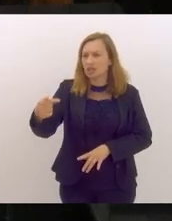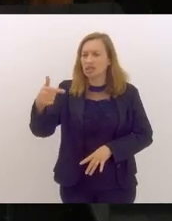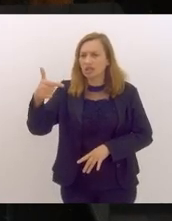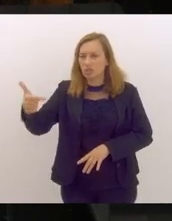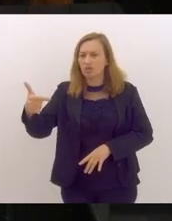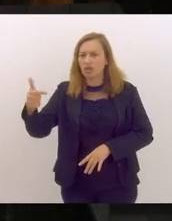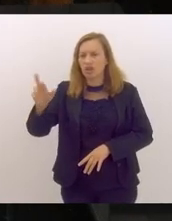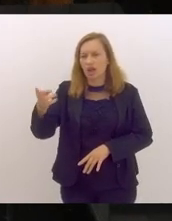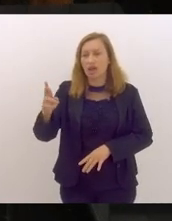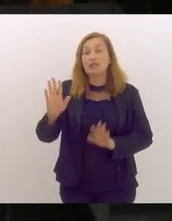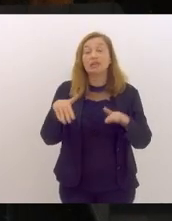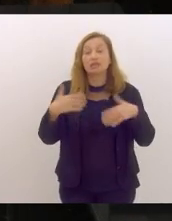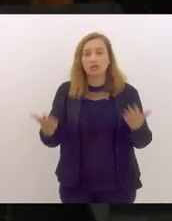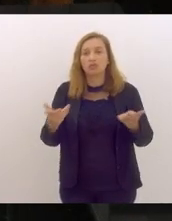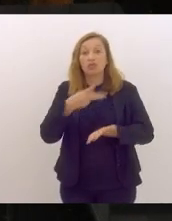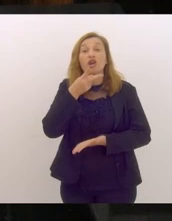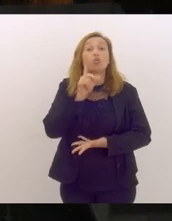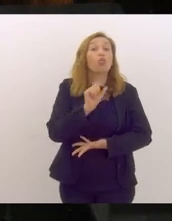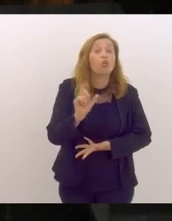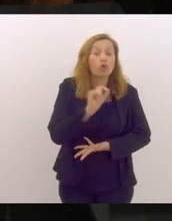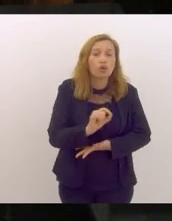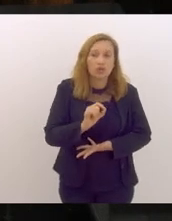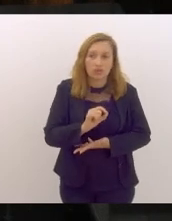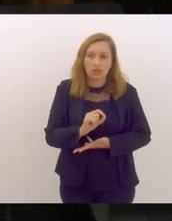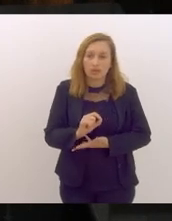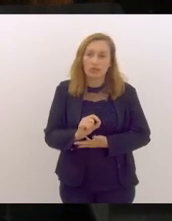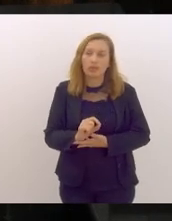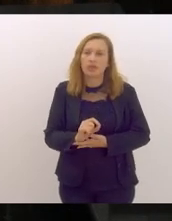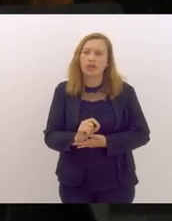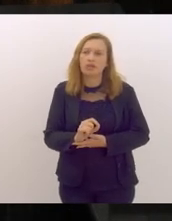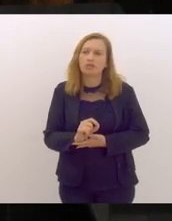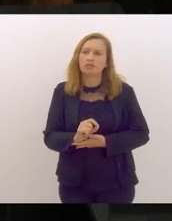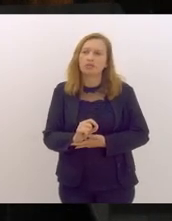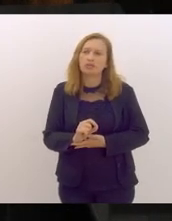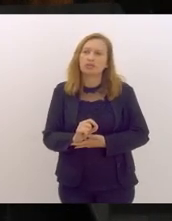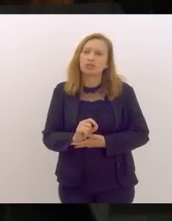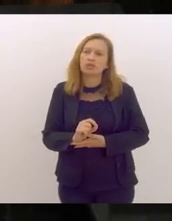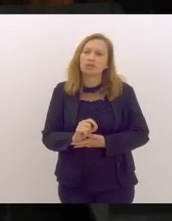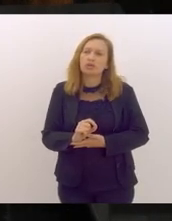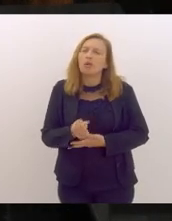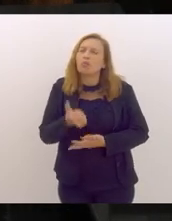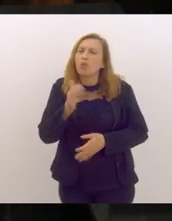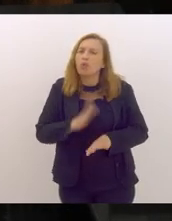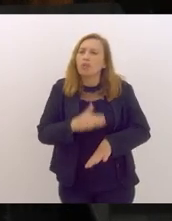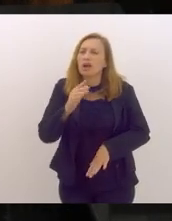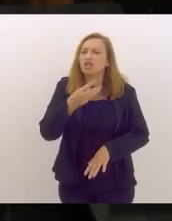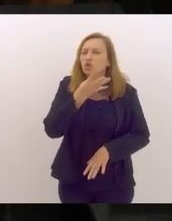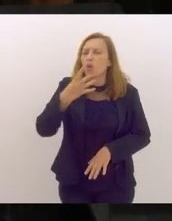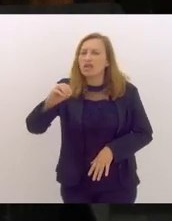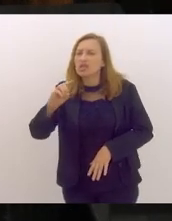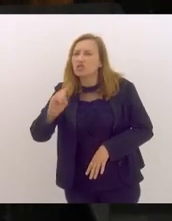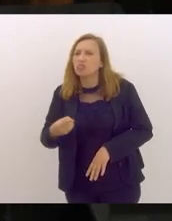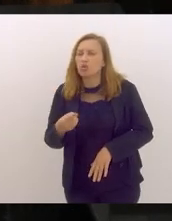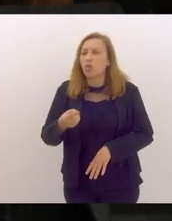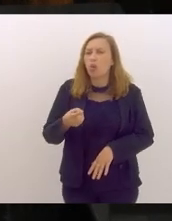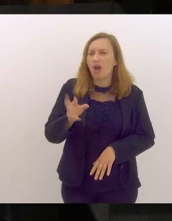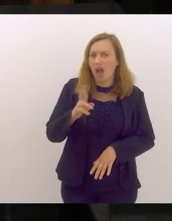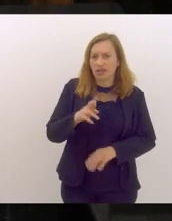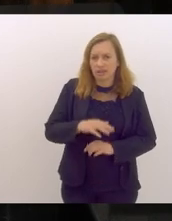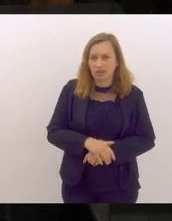R$ 953.662. Então, nós estamos falando de um déficit mensal de pouco mais de R$ 400.000,